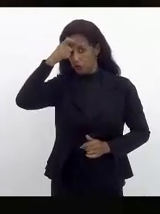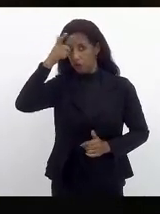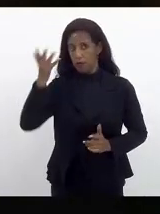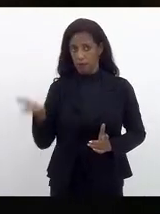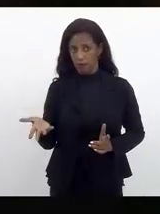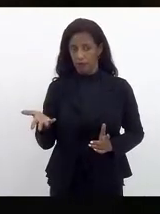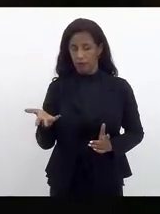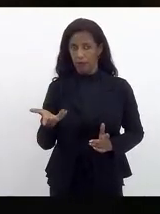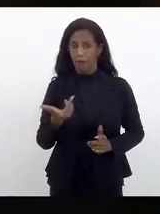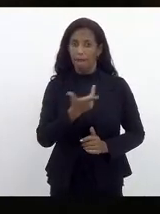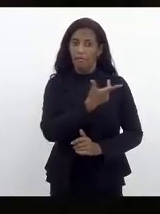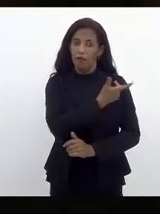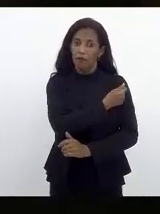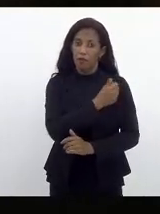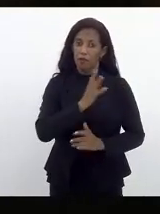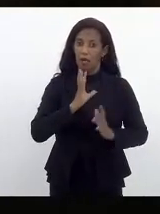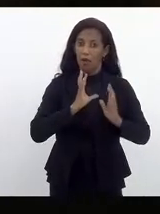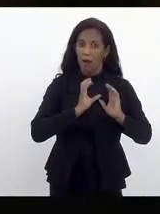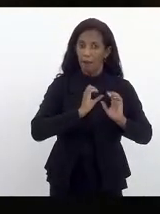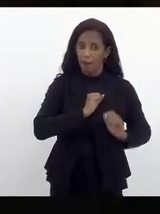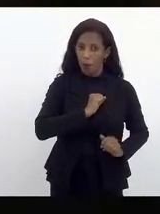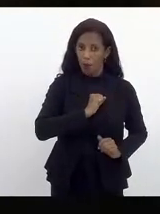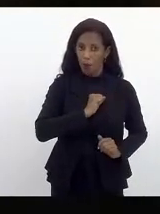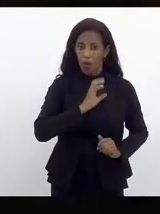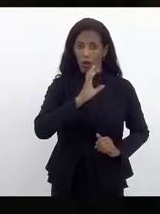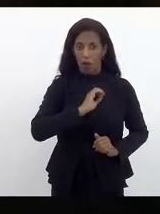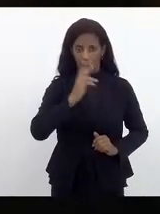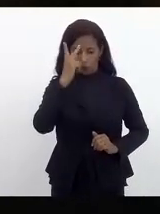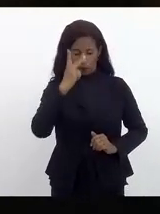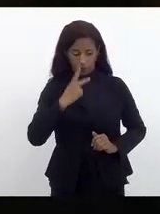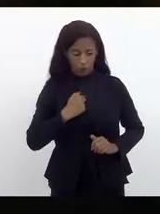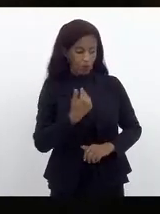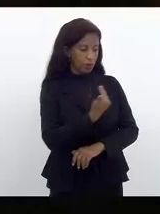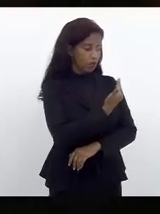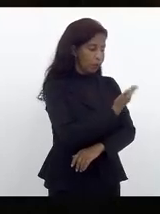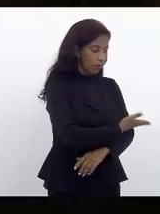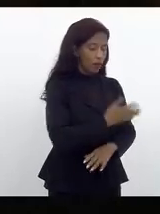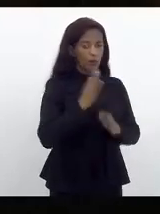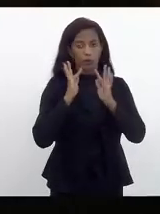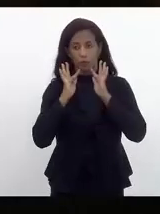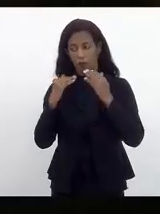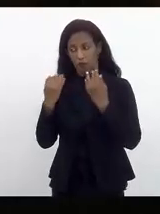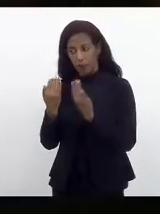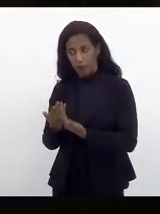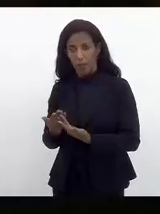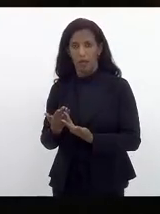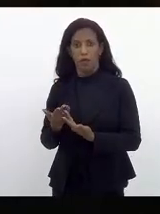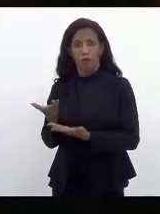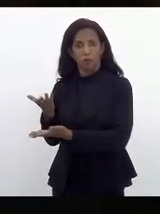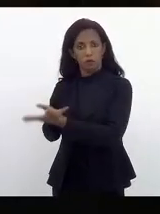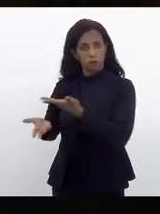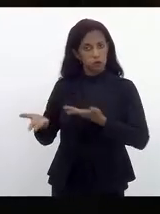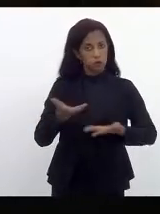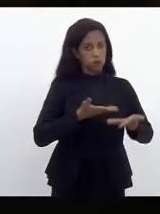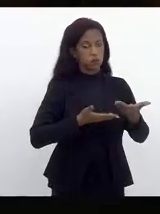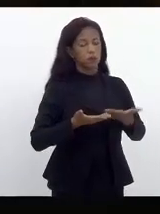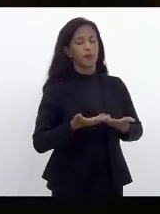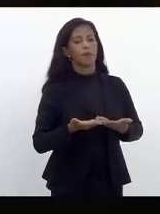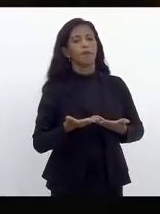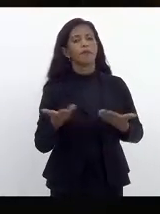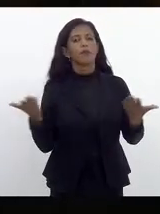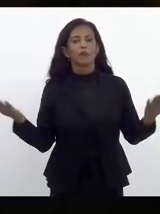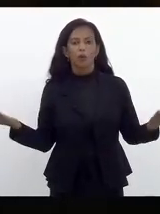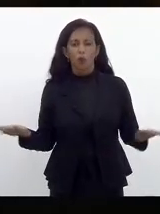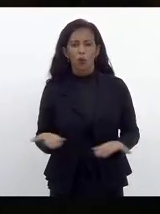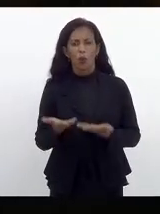A vacinação é o amor, amor à nossa pessoa, amor ao próximo, aos nossos familiares. Então, eu dei entrada hoje